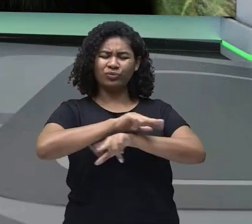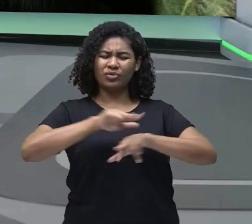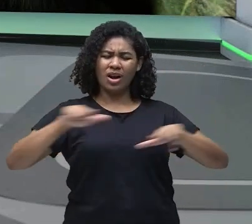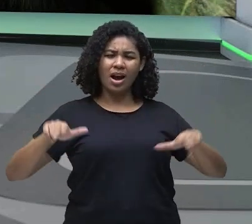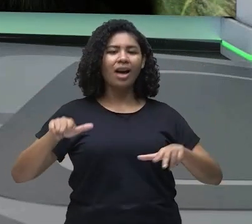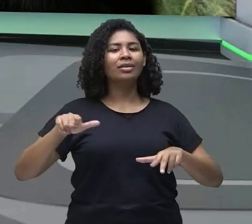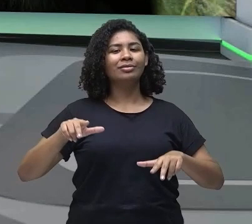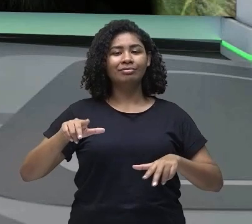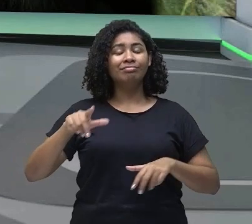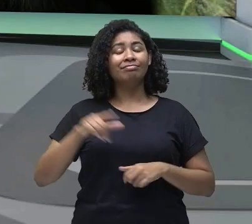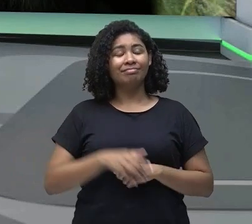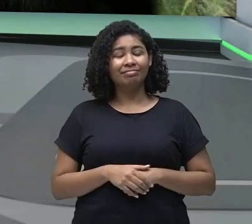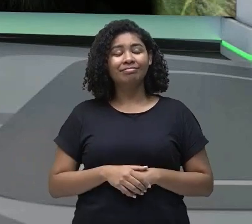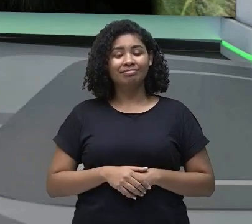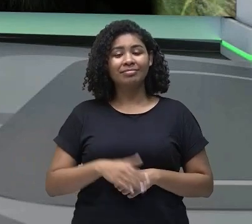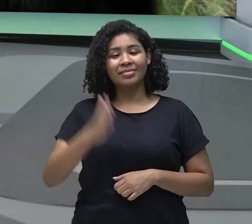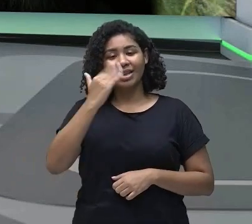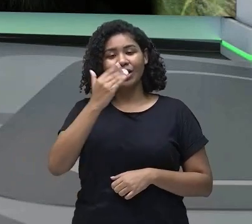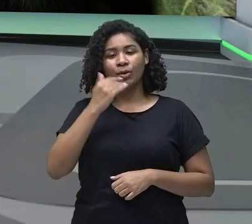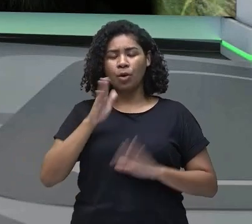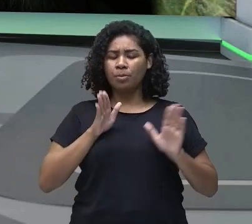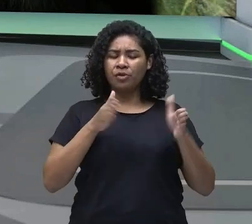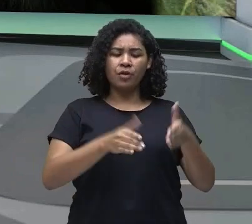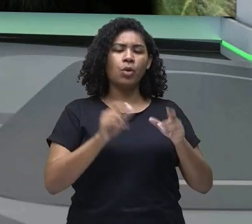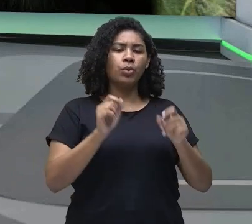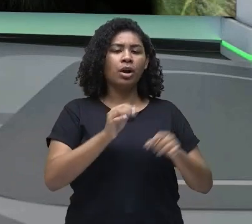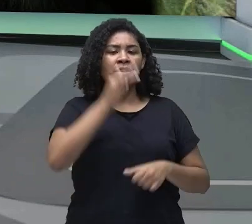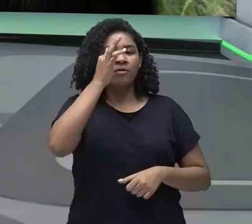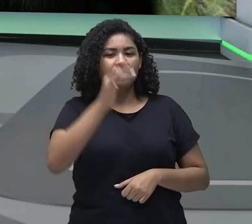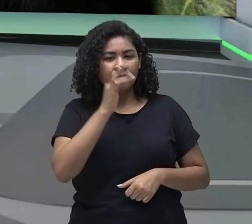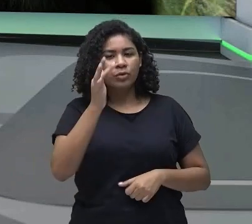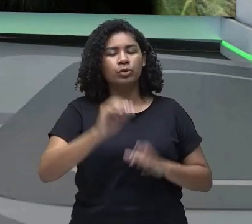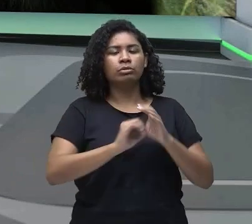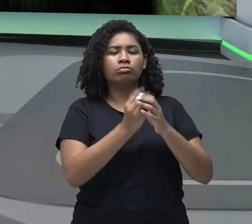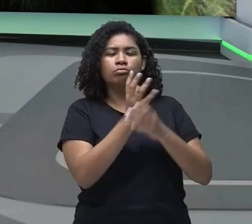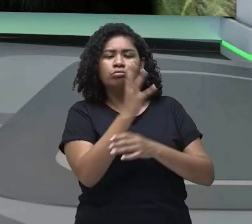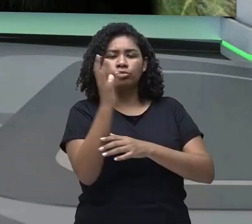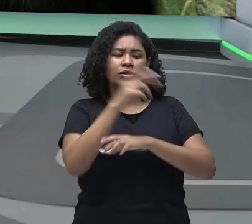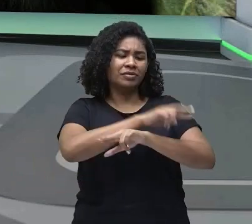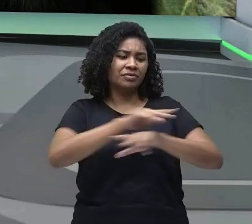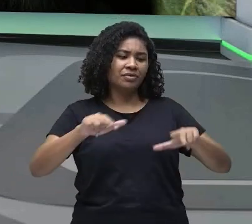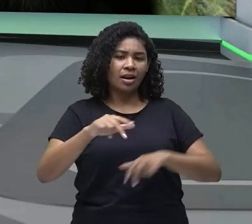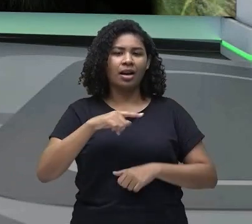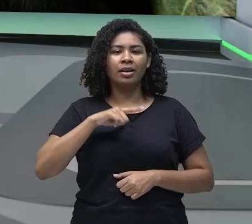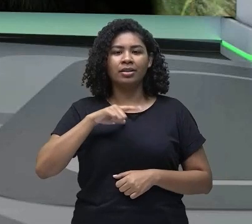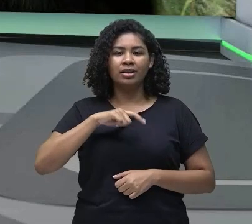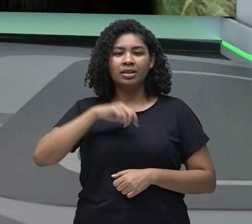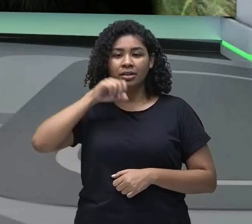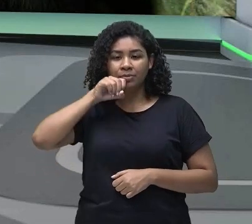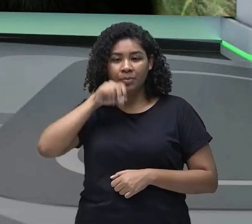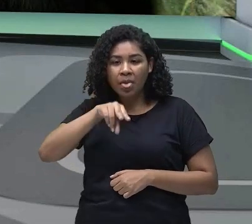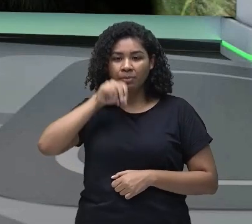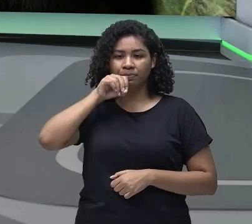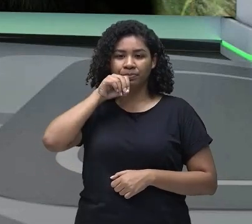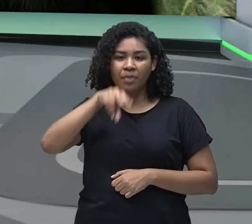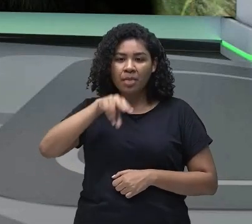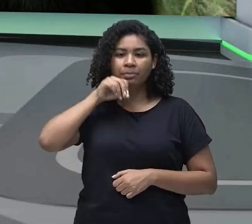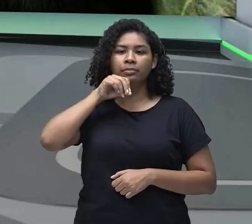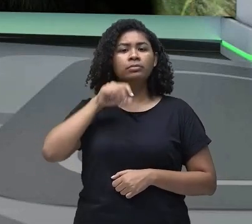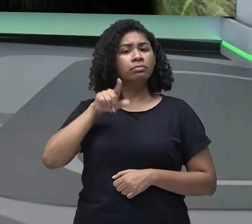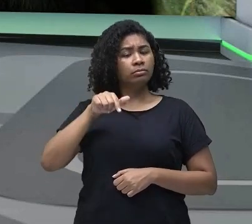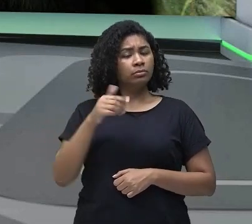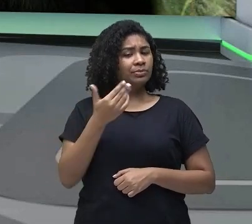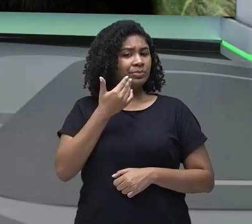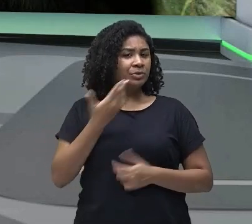convivem conosco, que se alimentam só de plantas, né? A gente tem aí lagartos também, que são seres